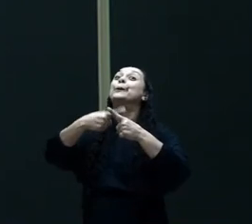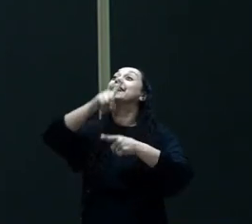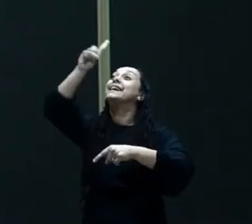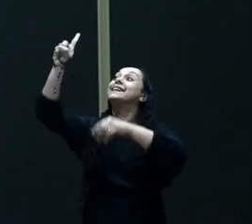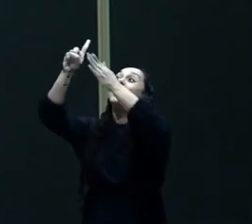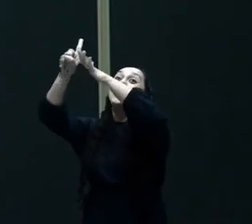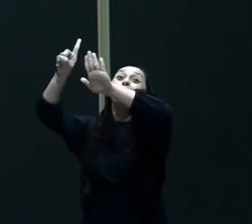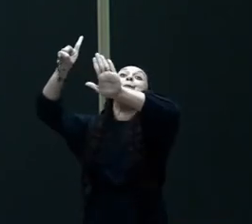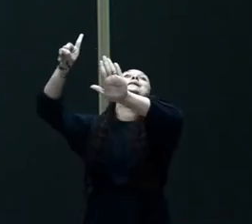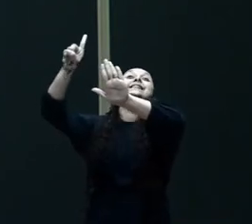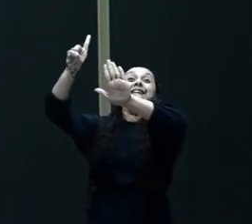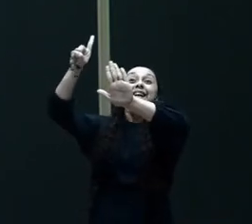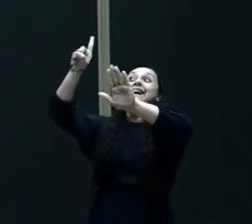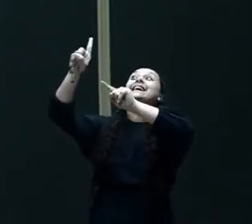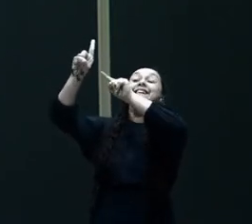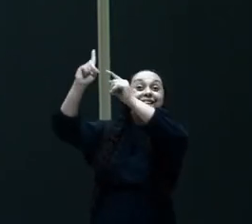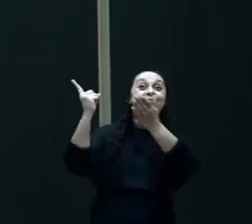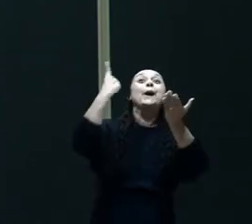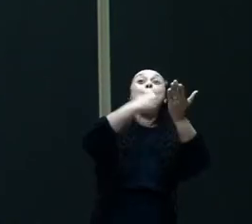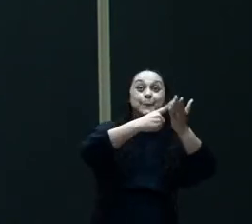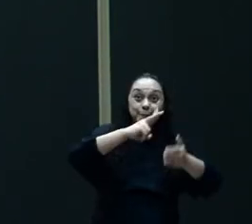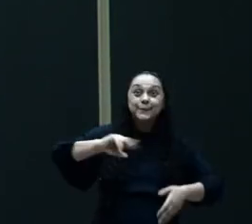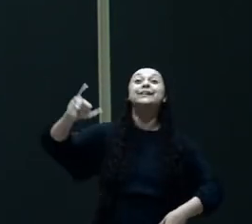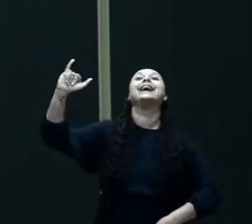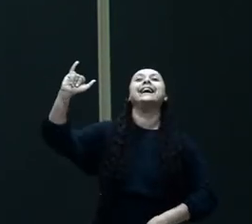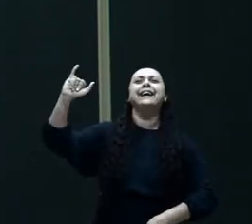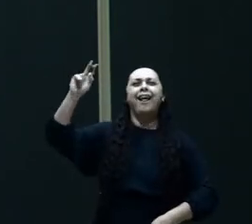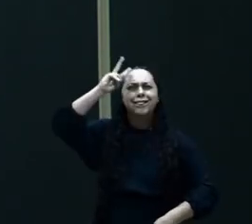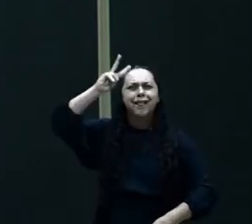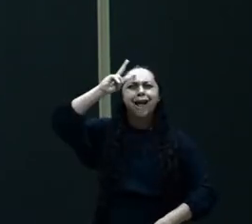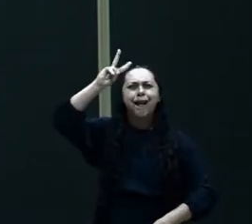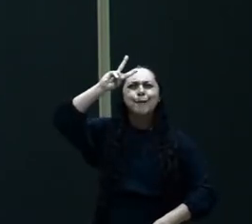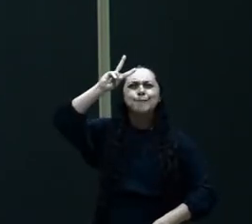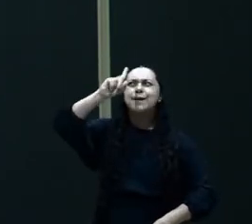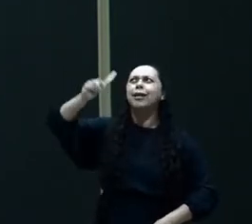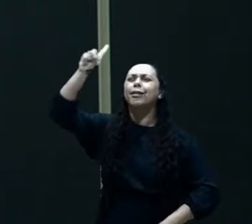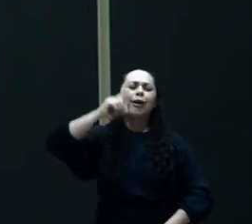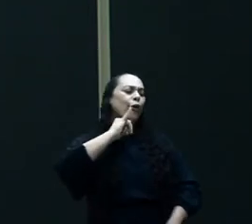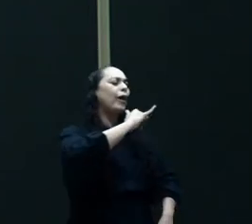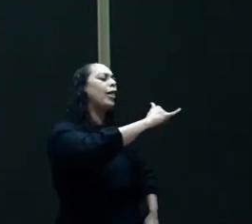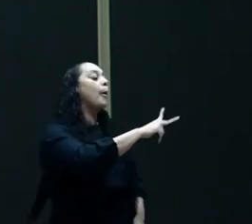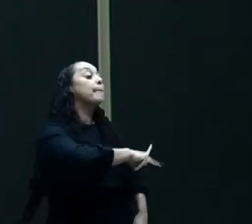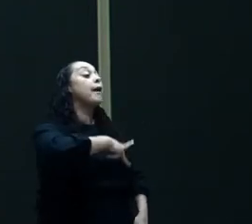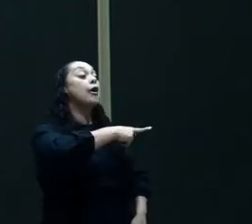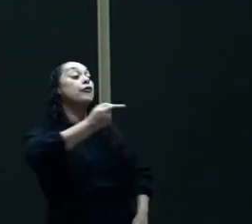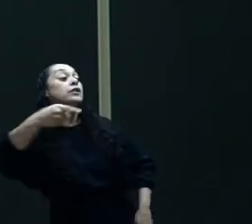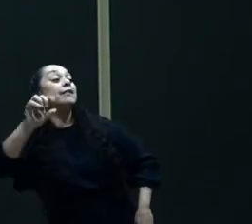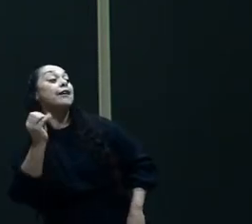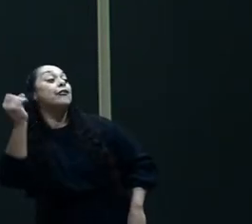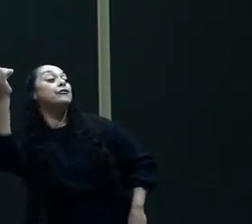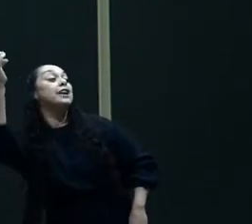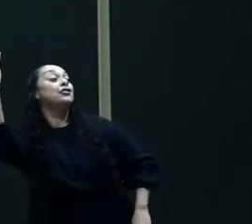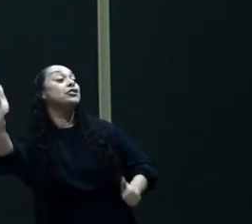ele disse Paulo você vai estar diante de César Paulo você vai chegar em Roma existe